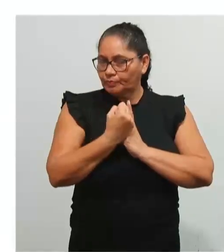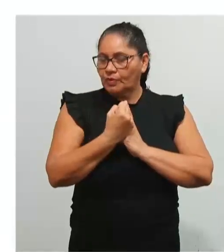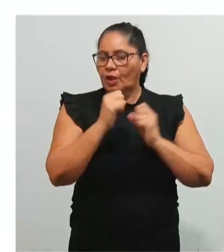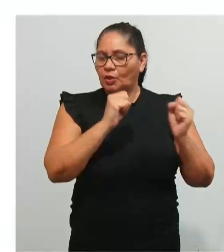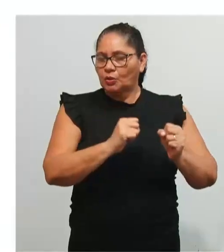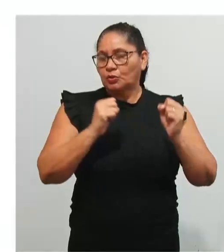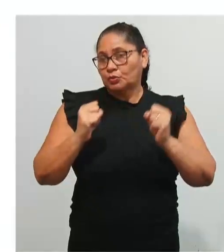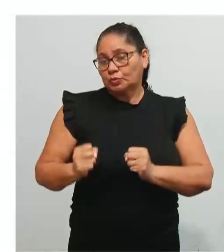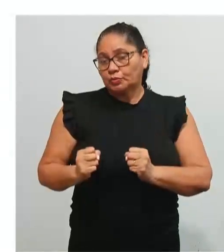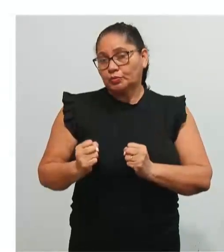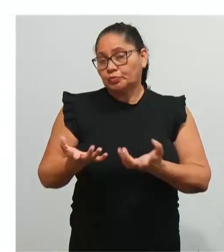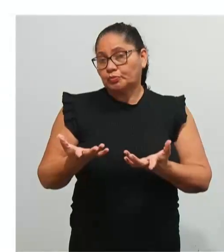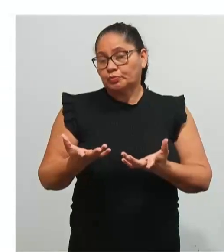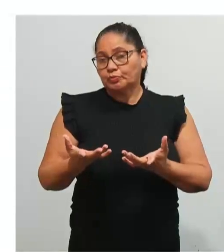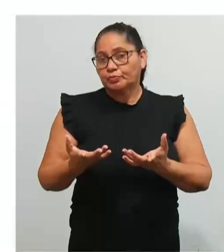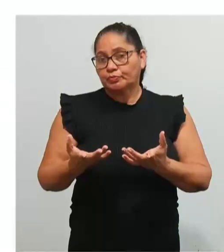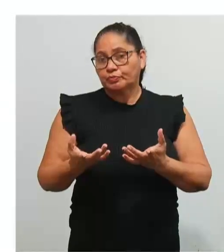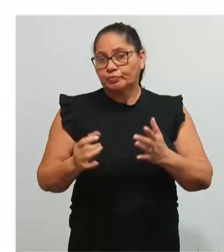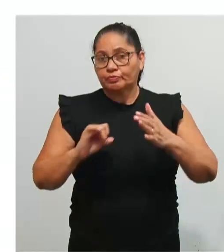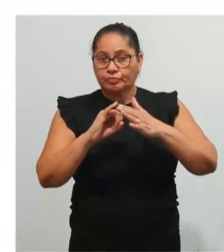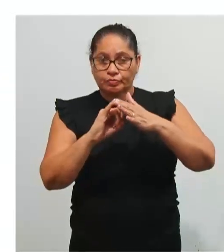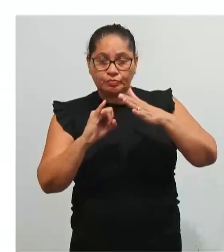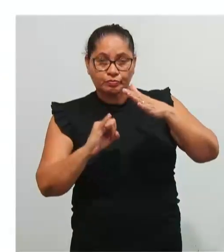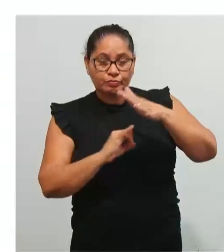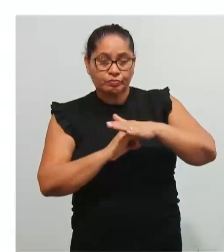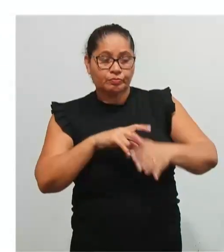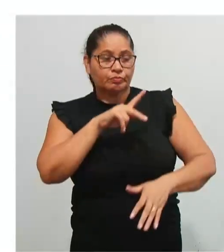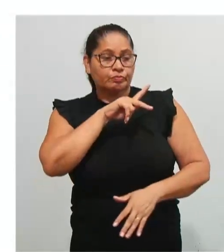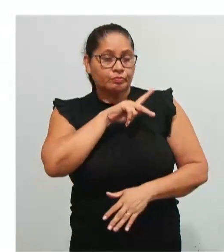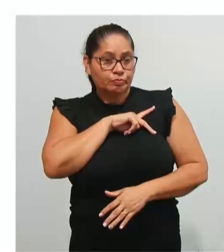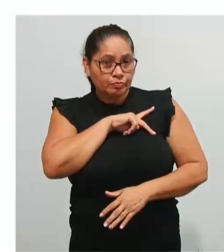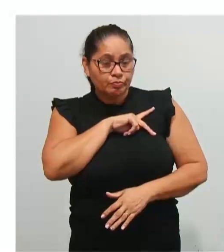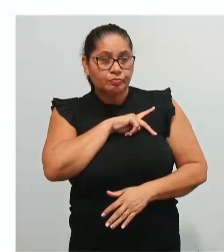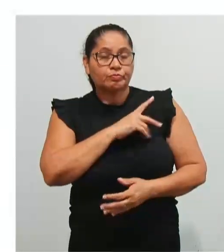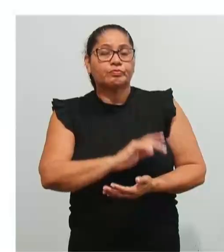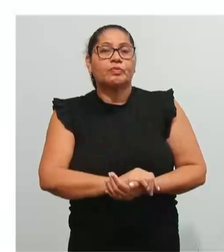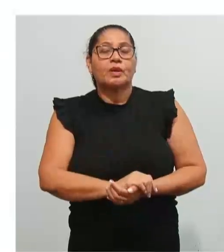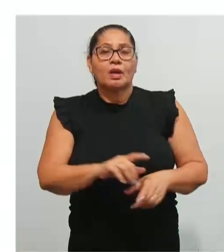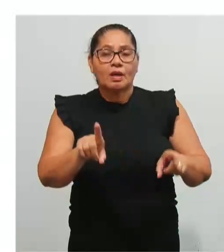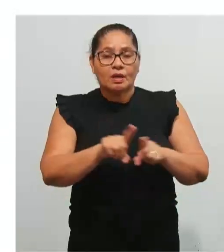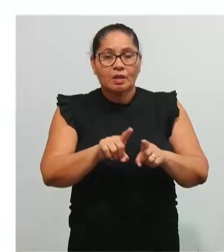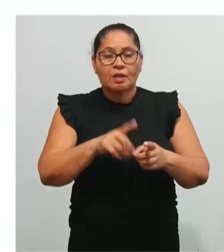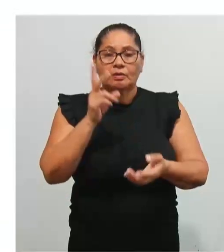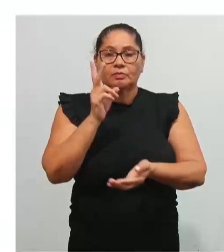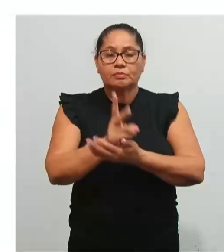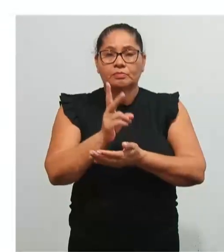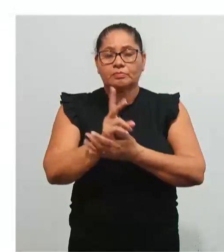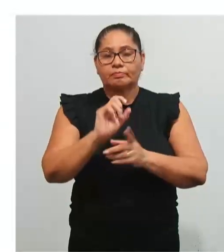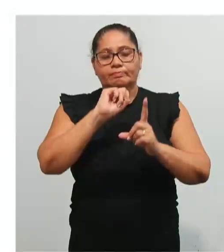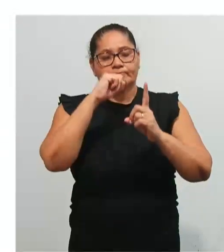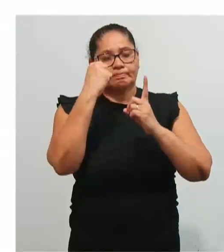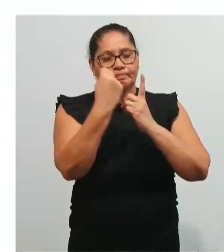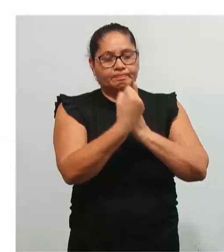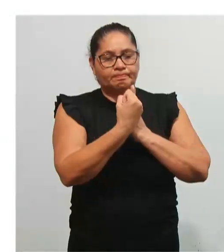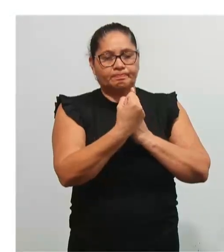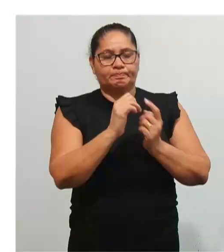poderes constituídos, das instituições públicas e privadas e segmentos representativos da sociedade.